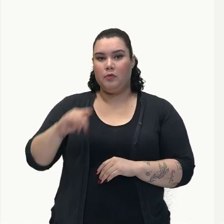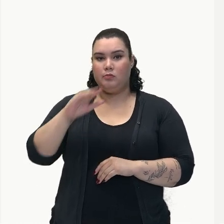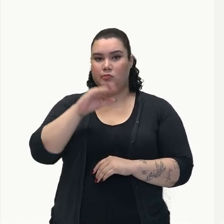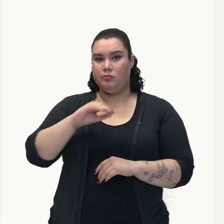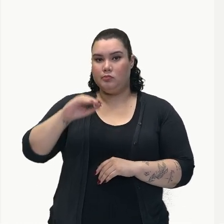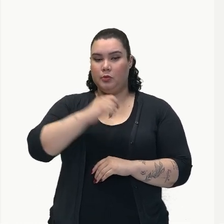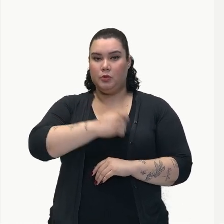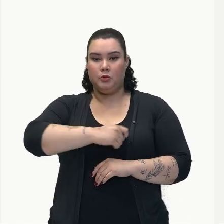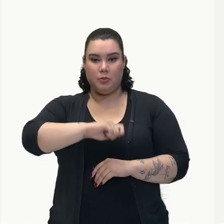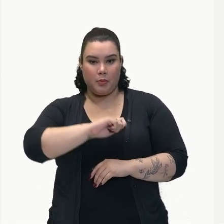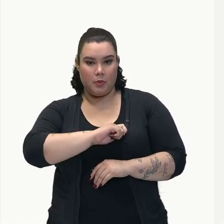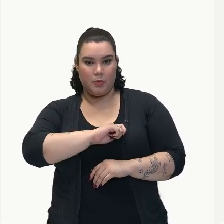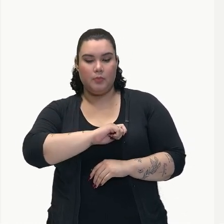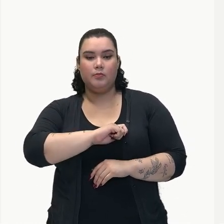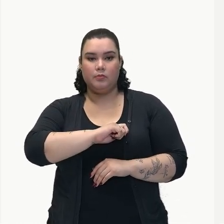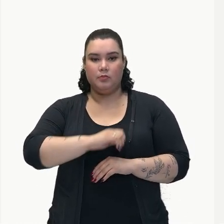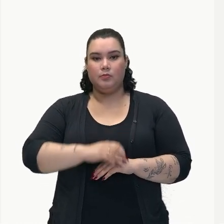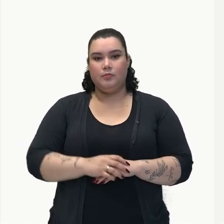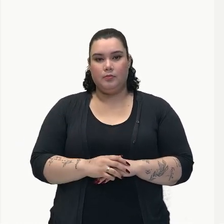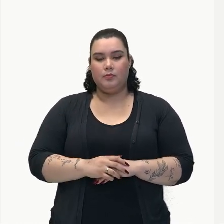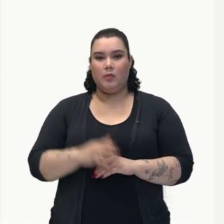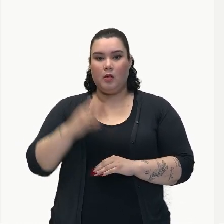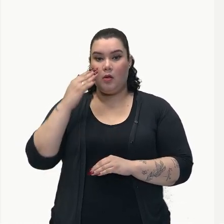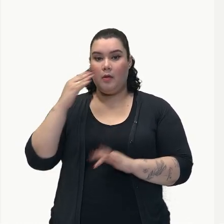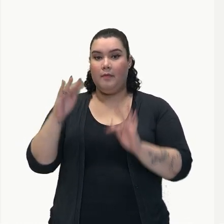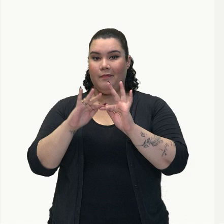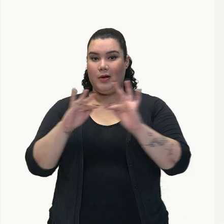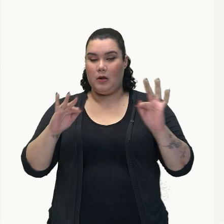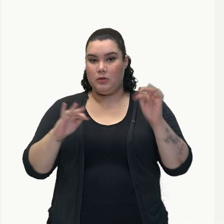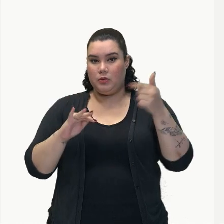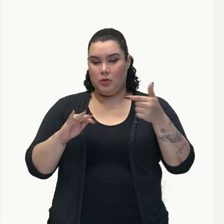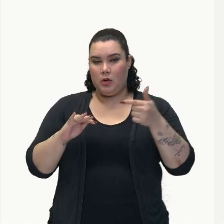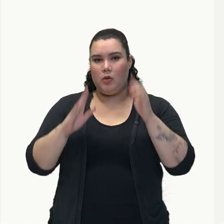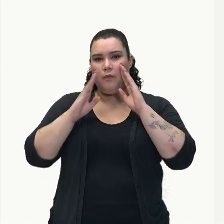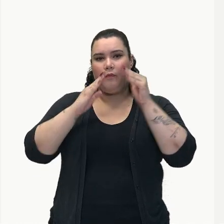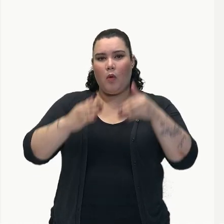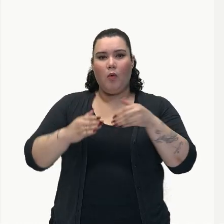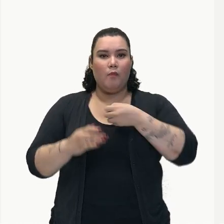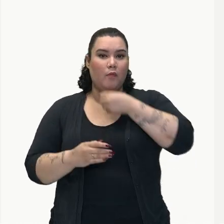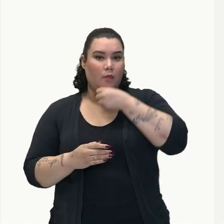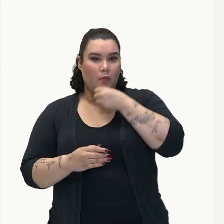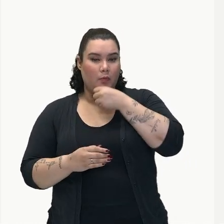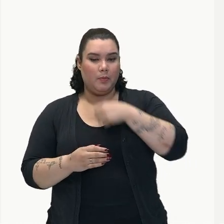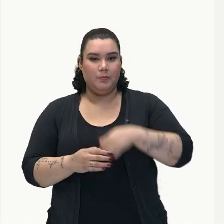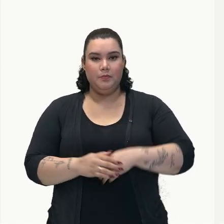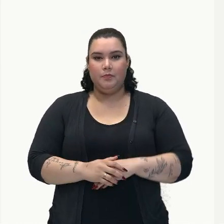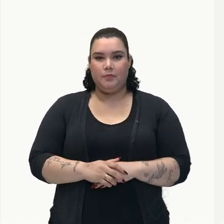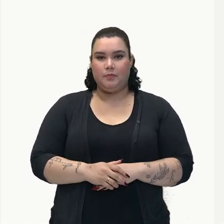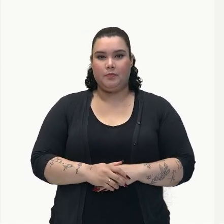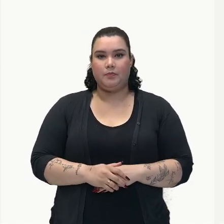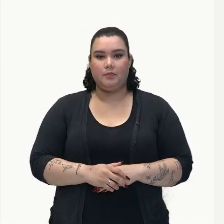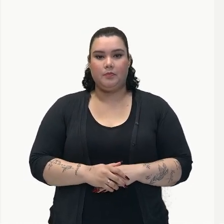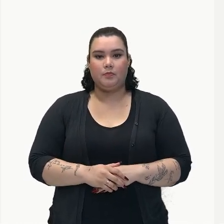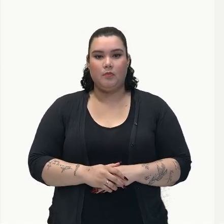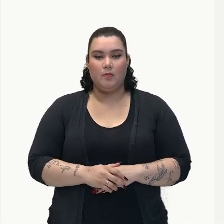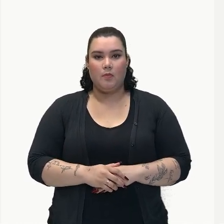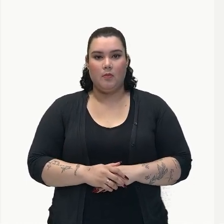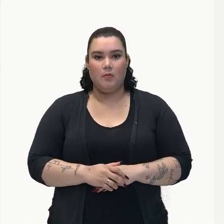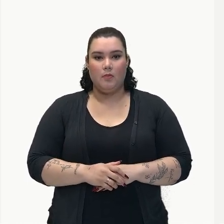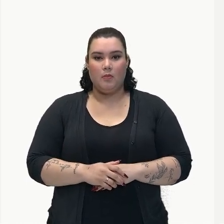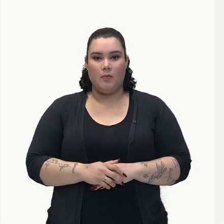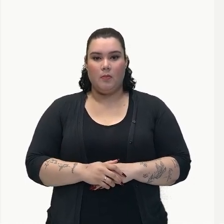abuela, continuamos com a vovó, né, abuela? Desde la casa de mi abuela, en el